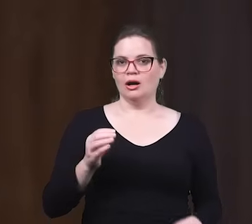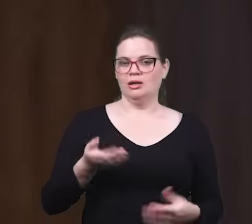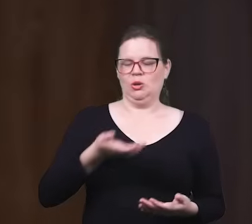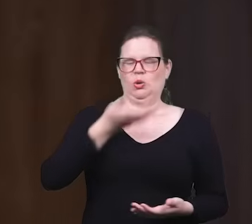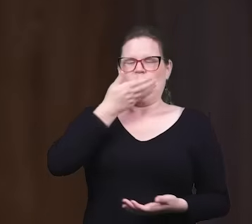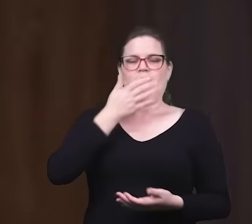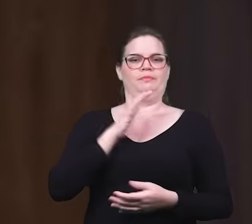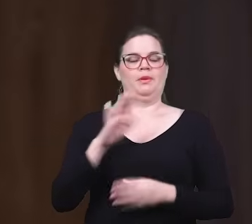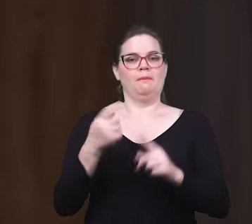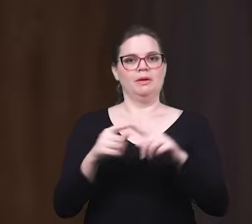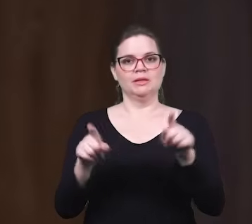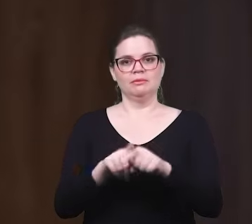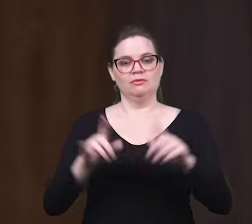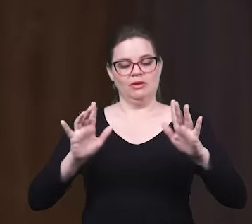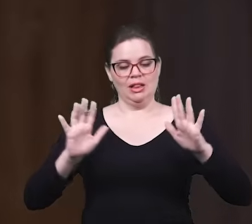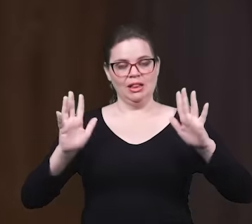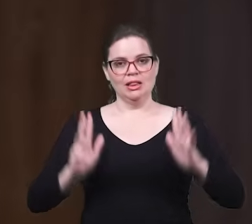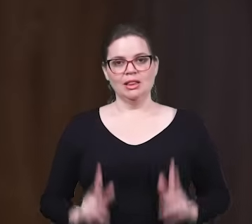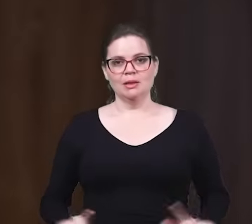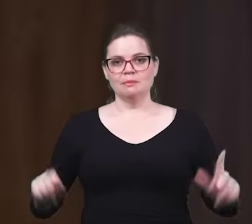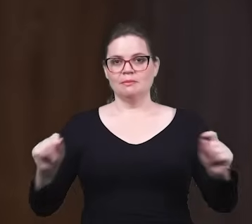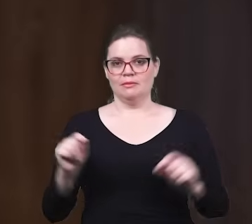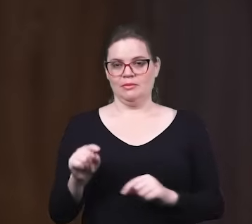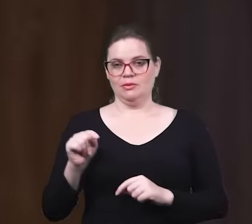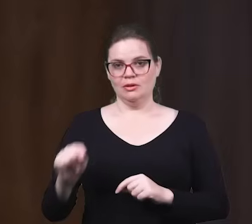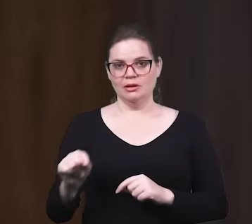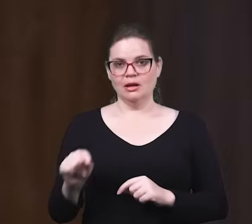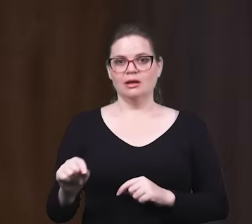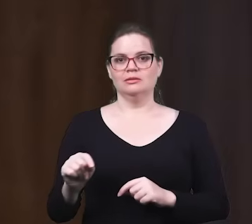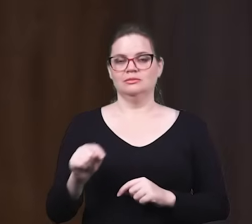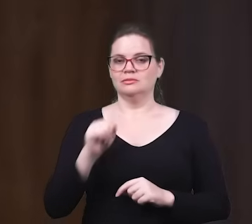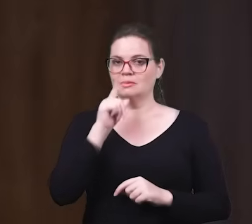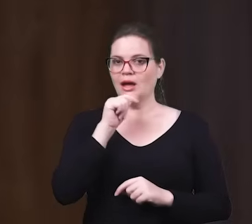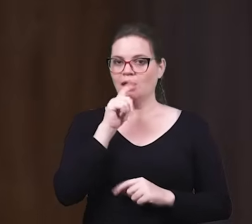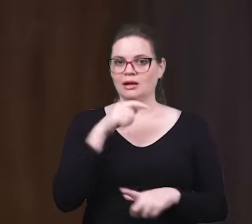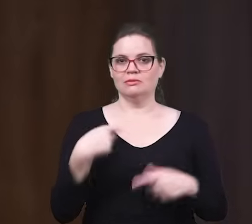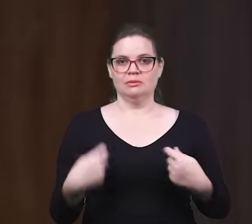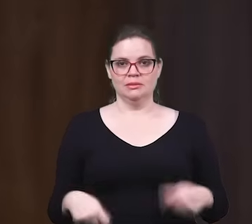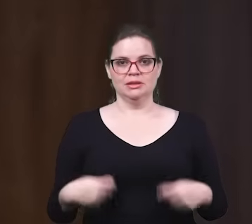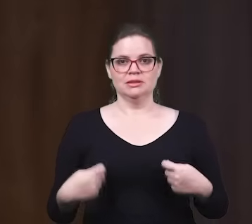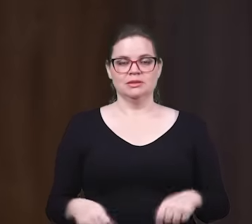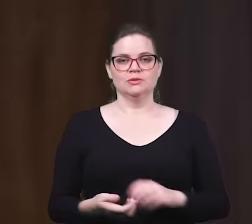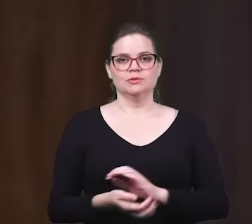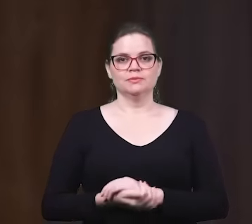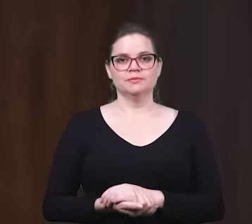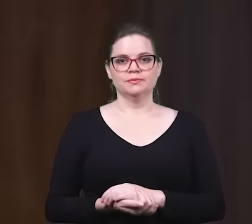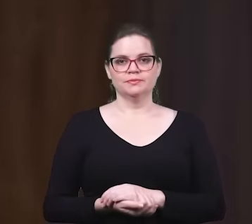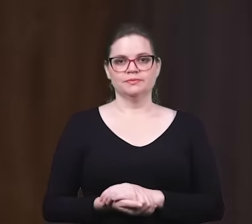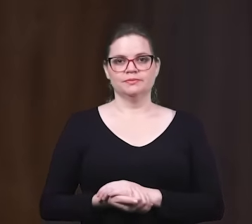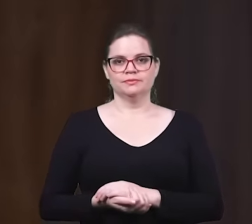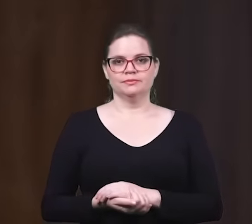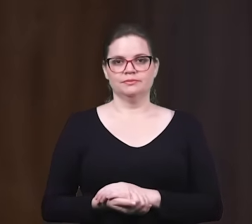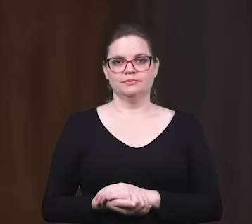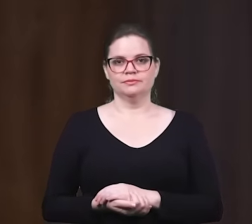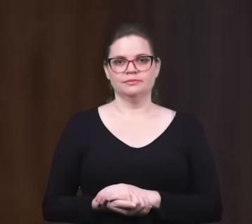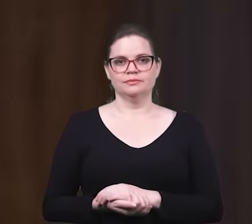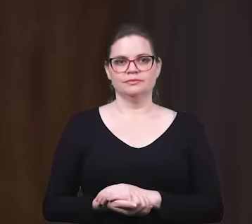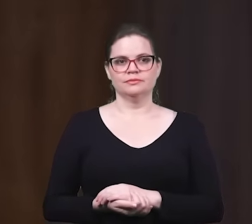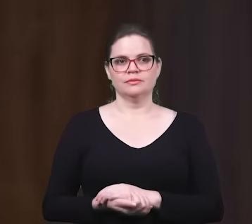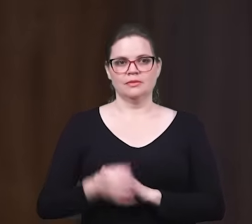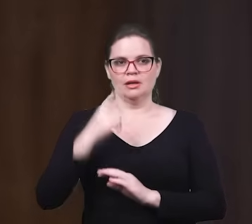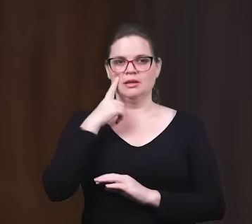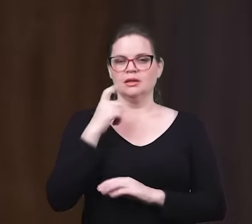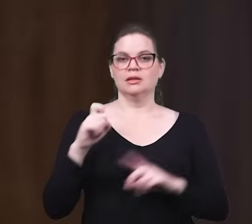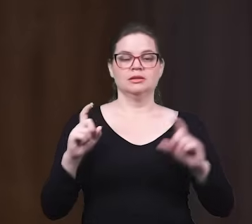uma purificação da água mesmo ali, o que aconteceu naquele momento ali. E é interessante que o povo